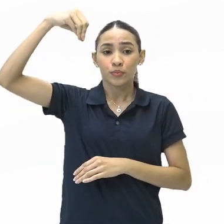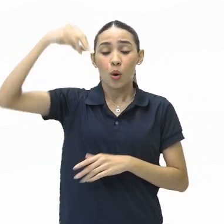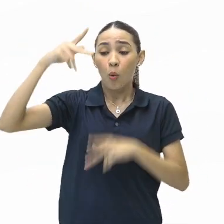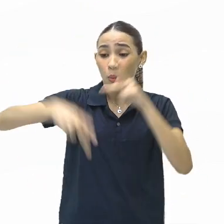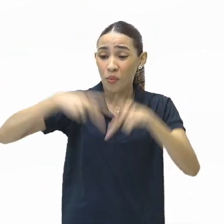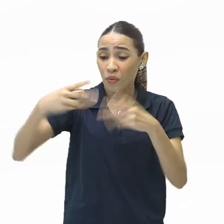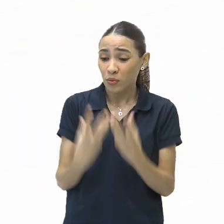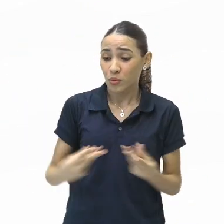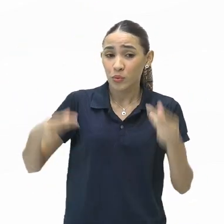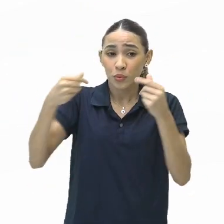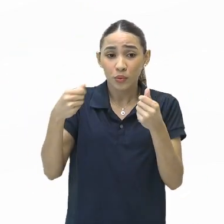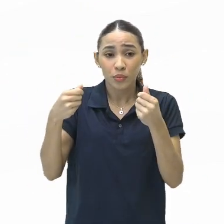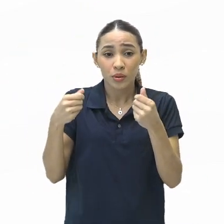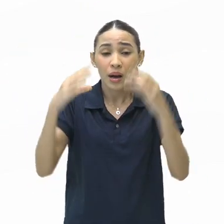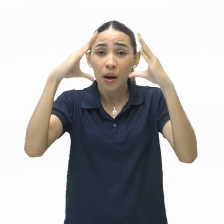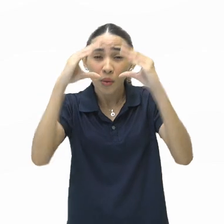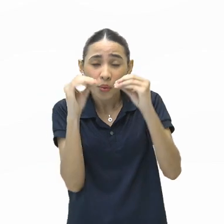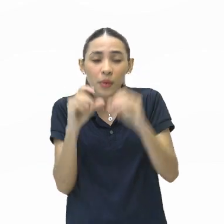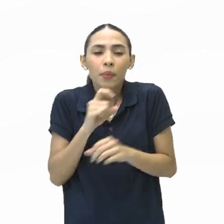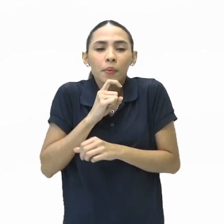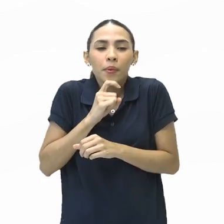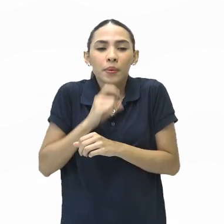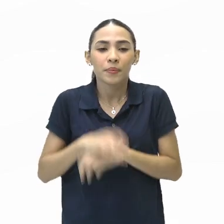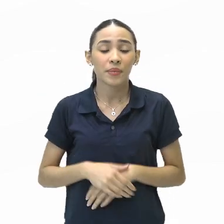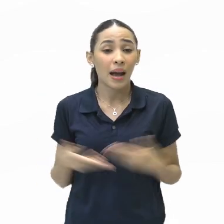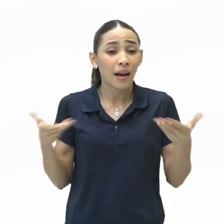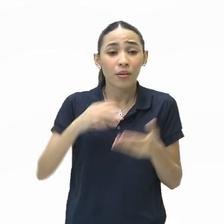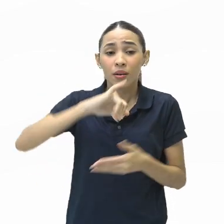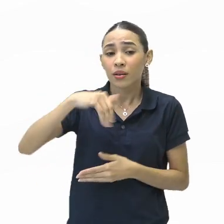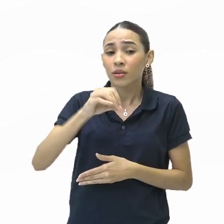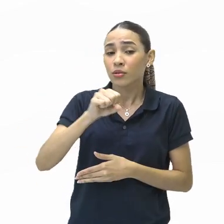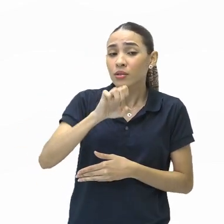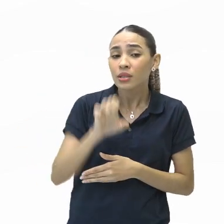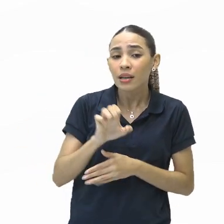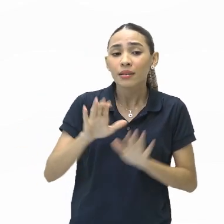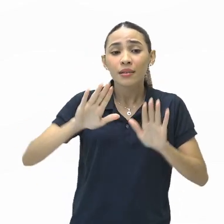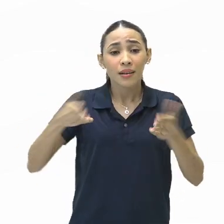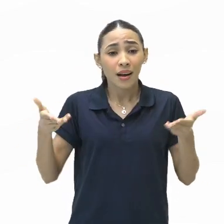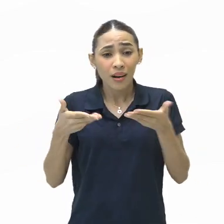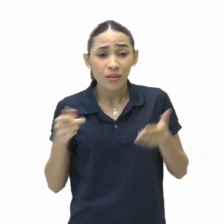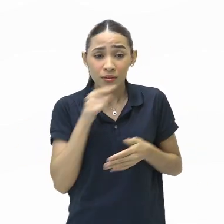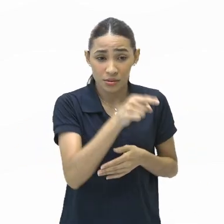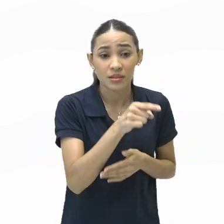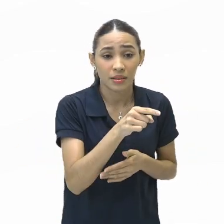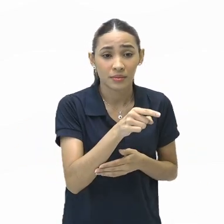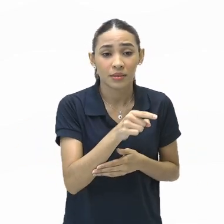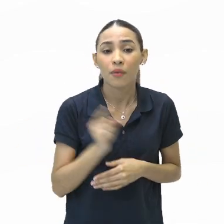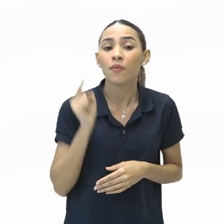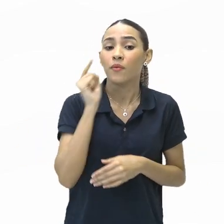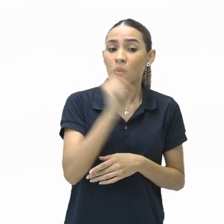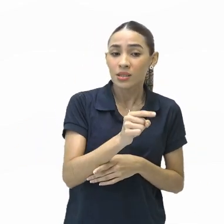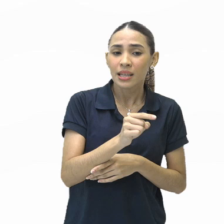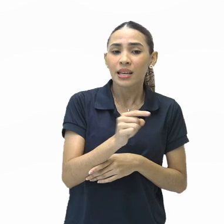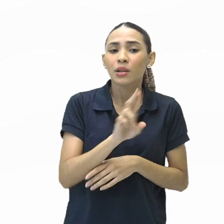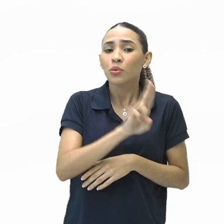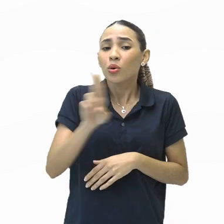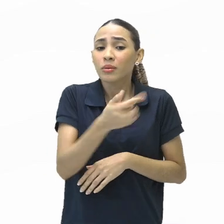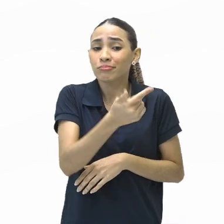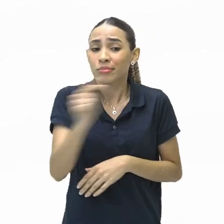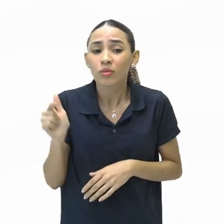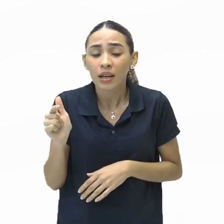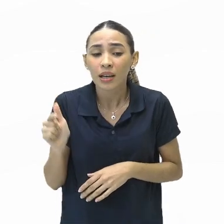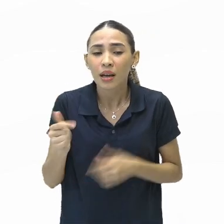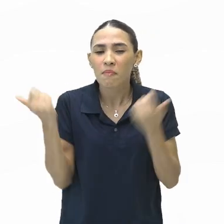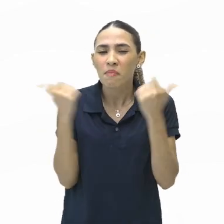povo sumiu, a noite esfriou. E agora, José? E agora você? Você que é sem